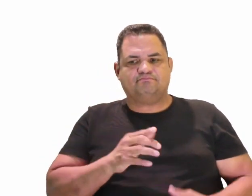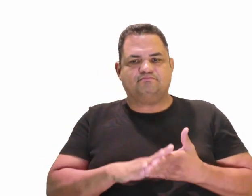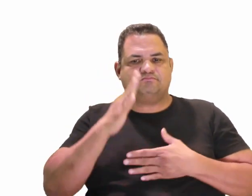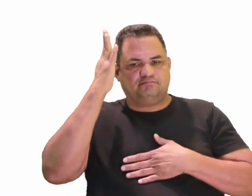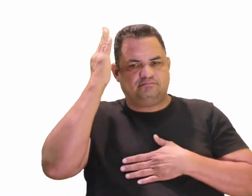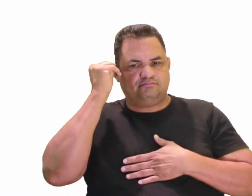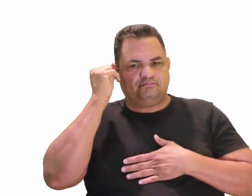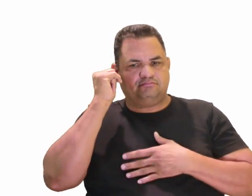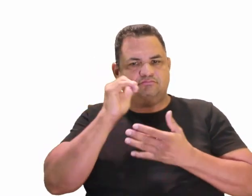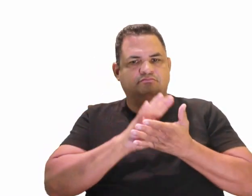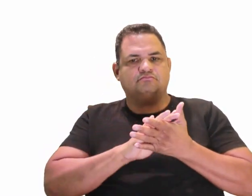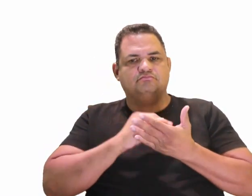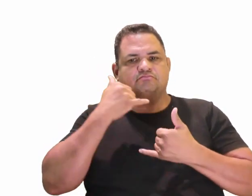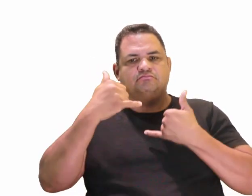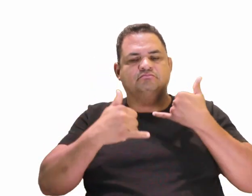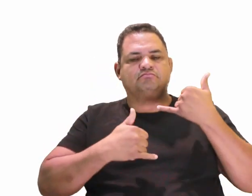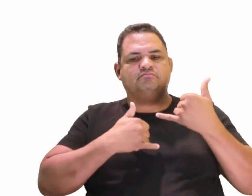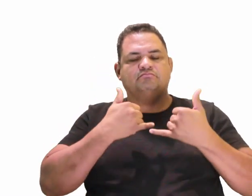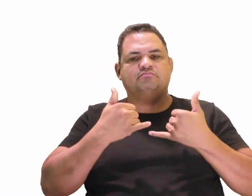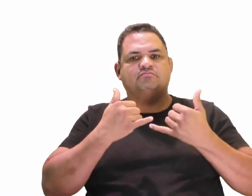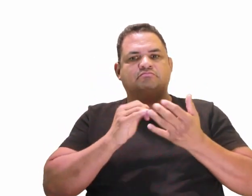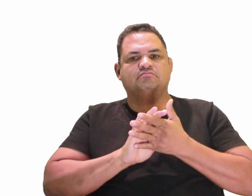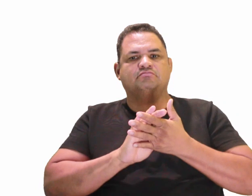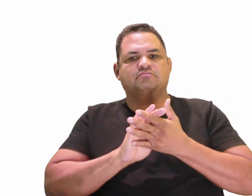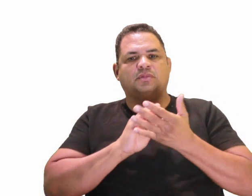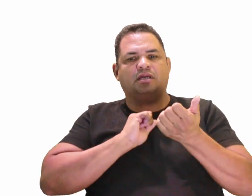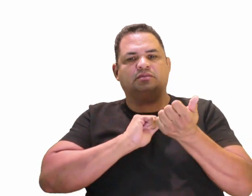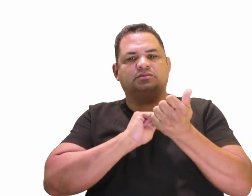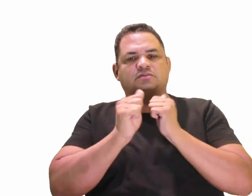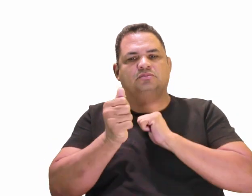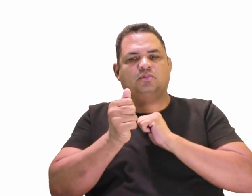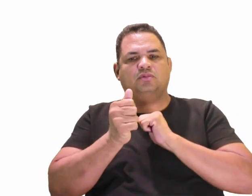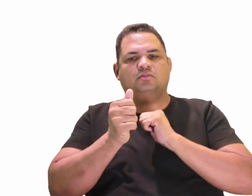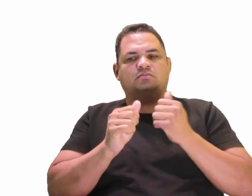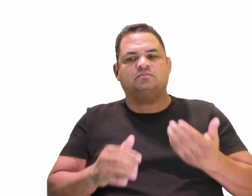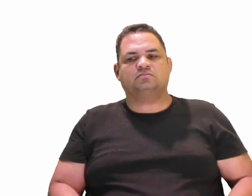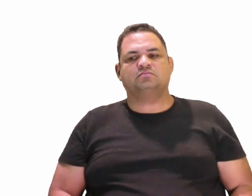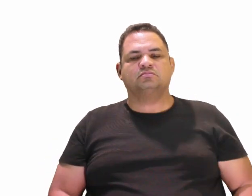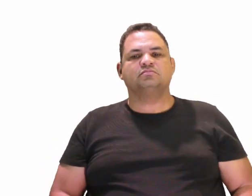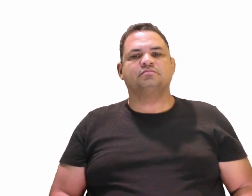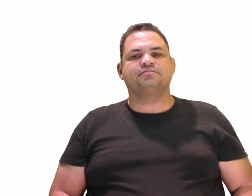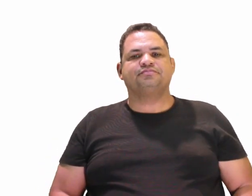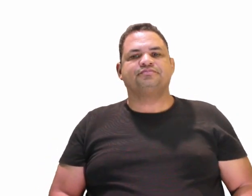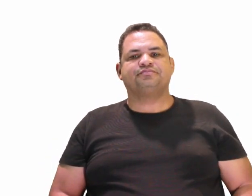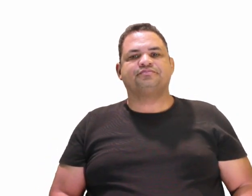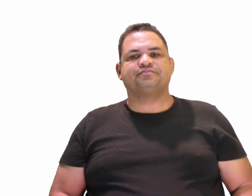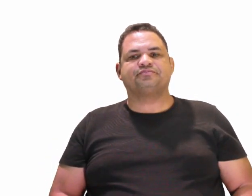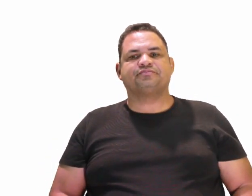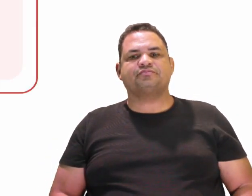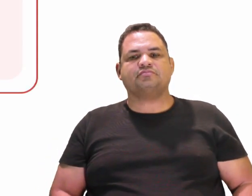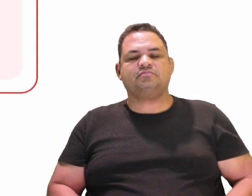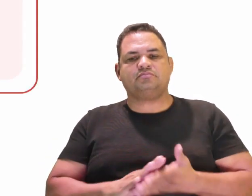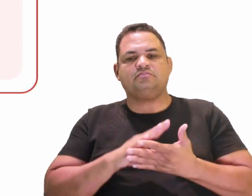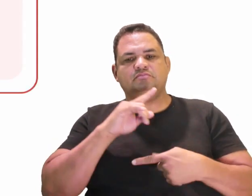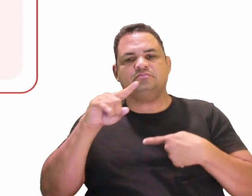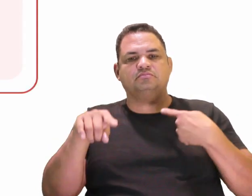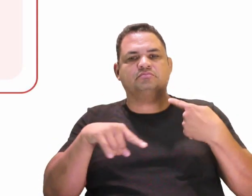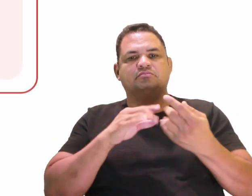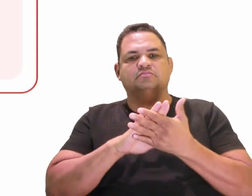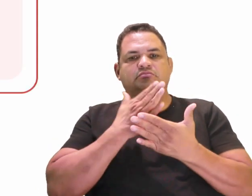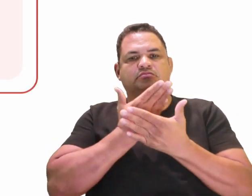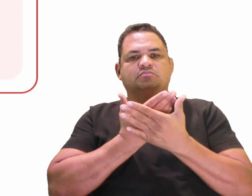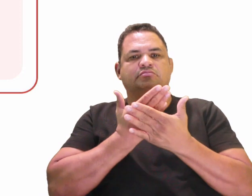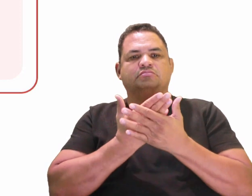sabe jogar algum esporte? Você pratica algum esporte? E aí? Aí o objeto de estudo foi